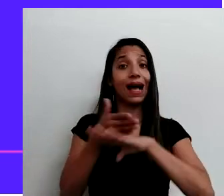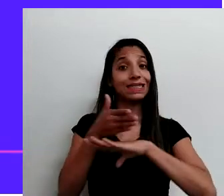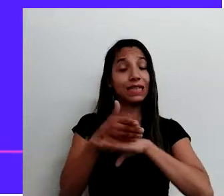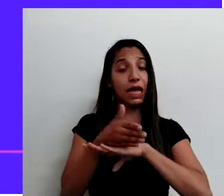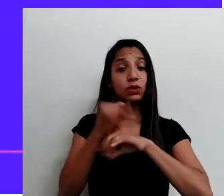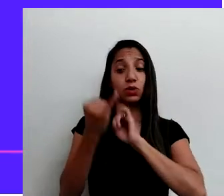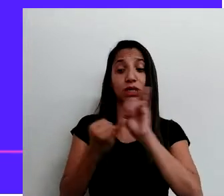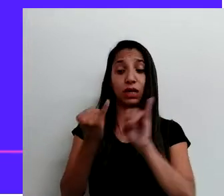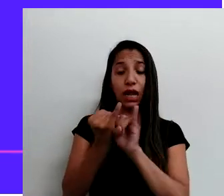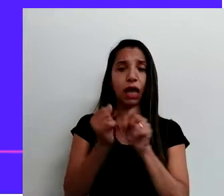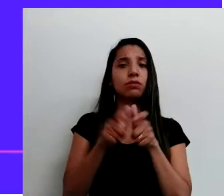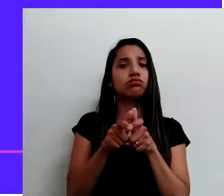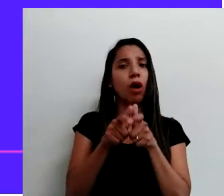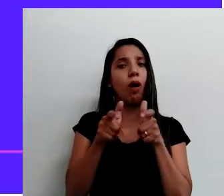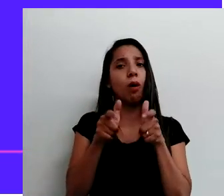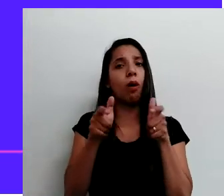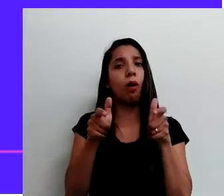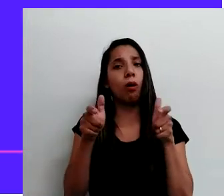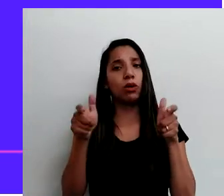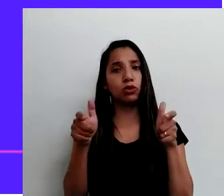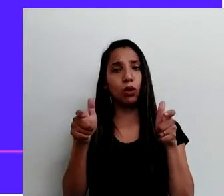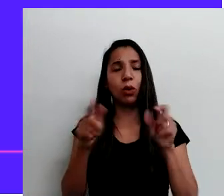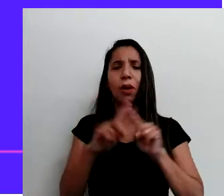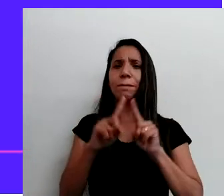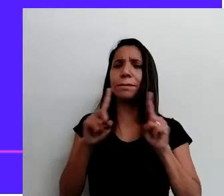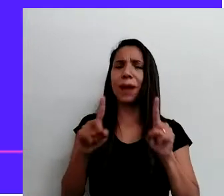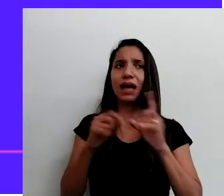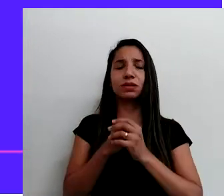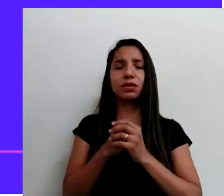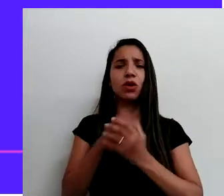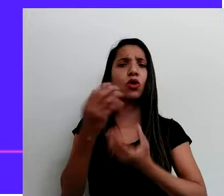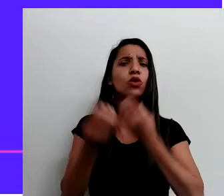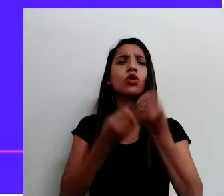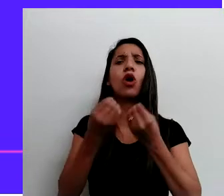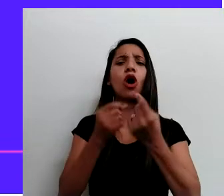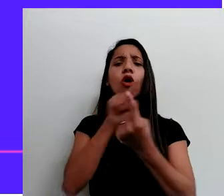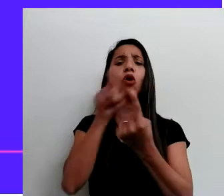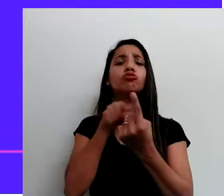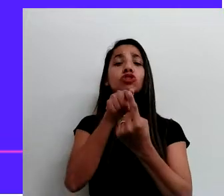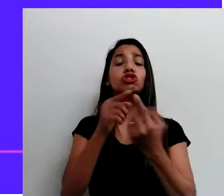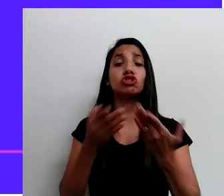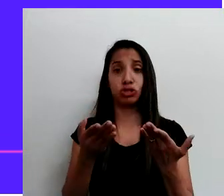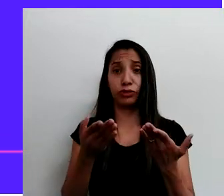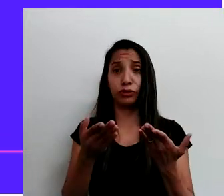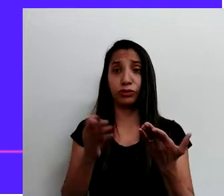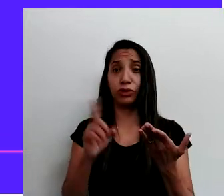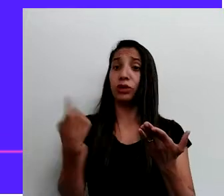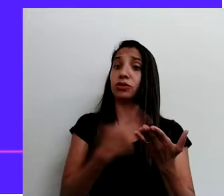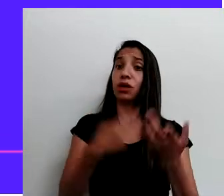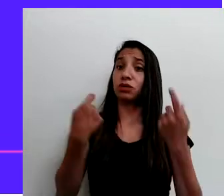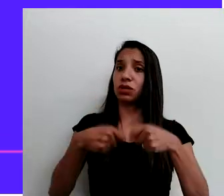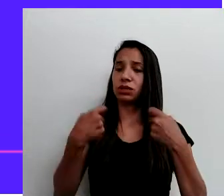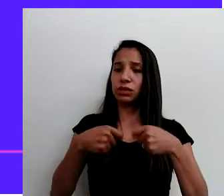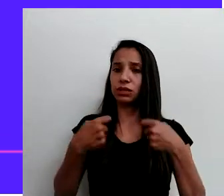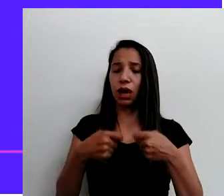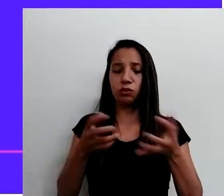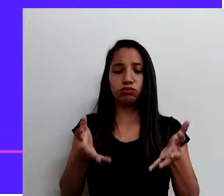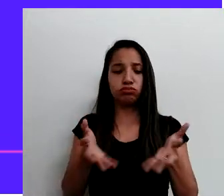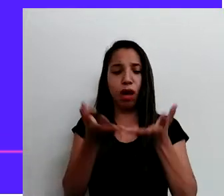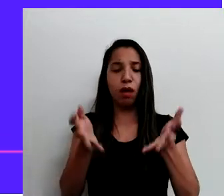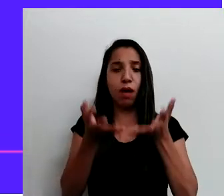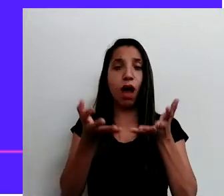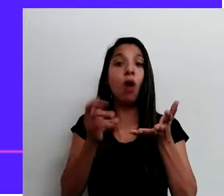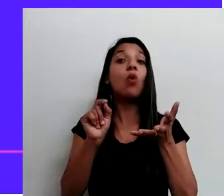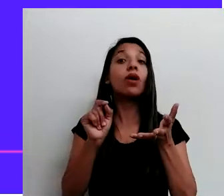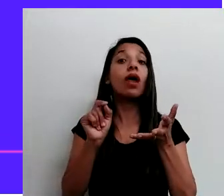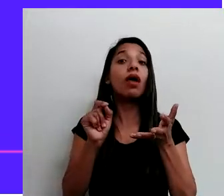cobertura? Primeiro, uma cobertura que se propõe ser reflexiva, né? Promover essa reflexão, na verdade, assim,